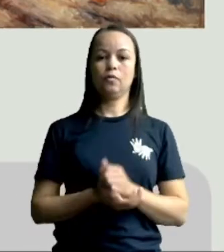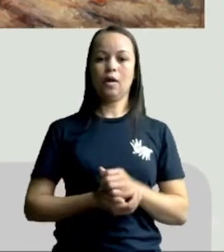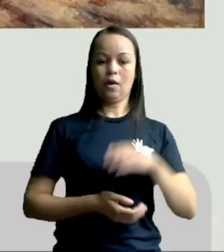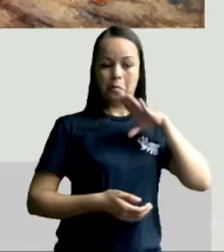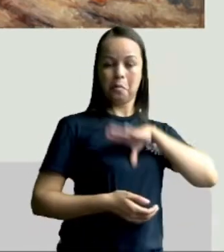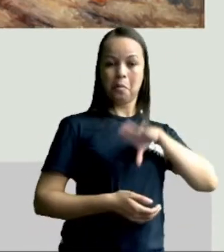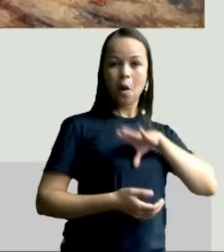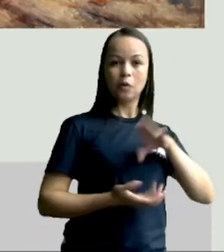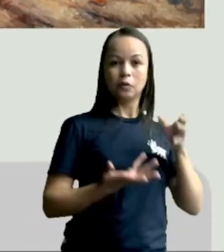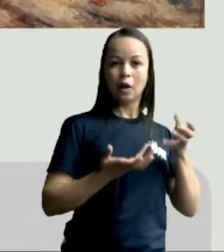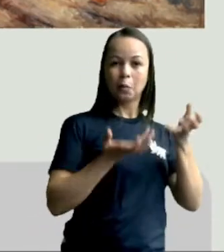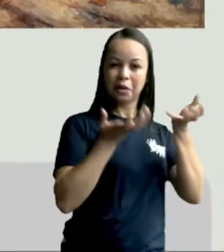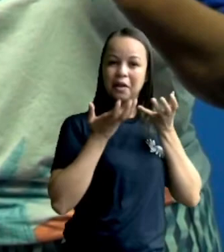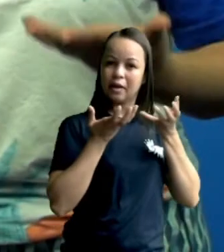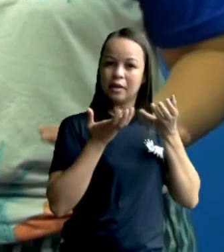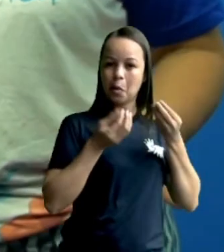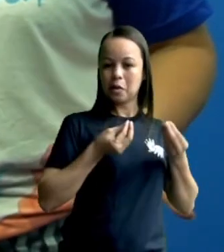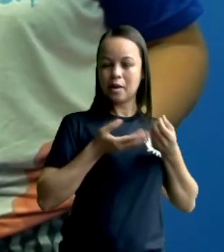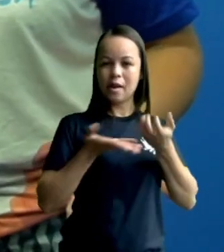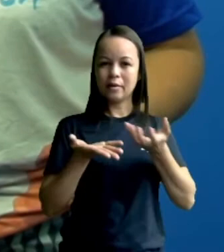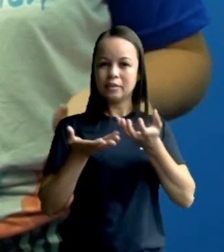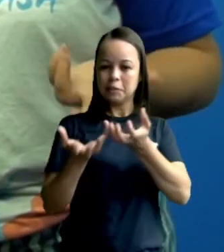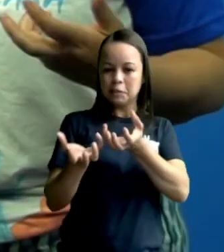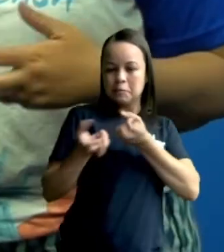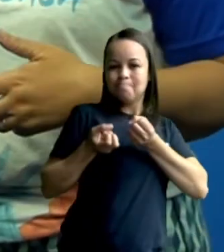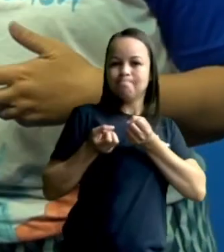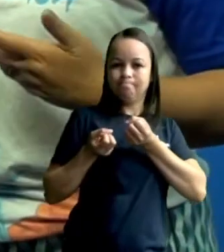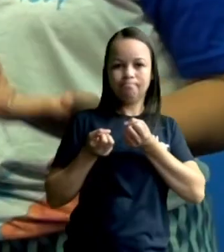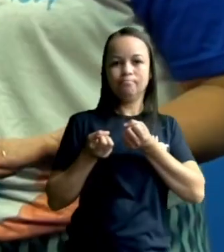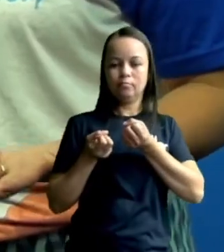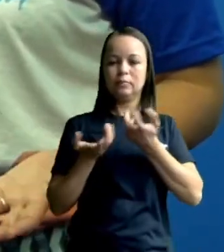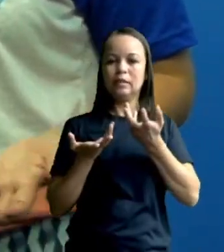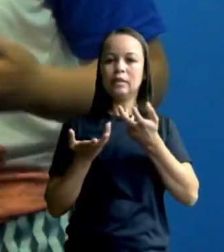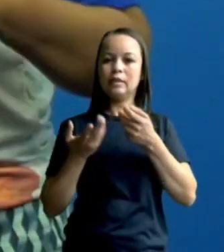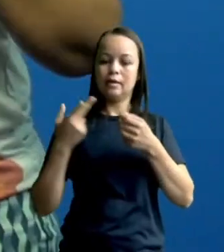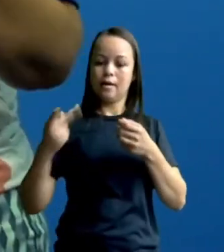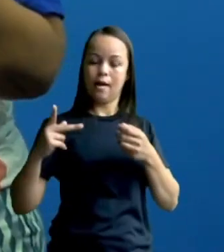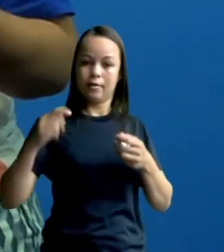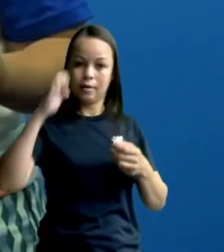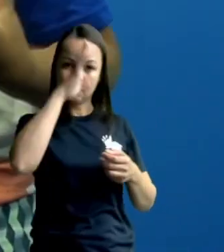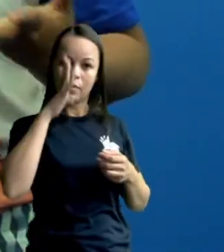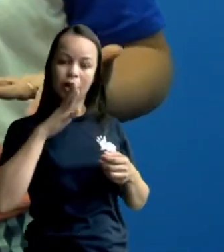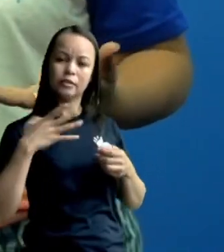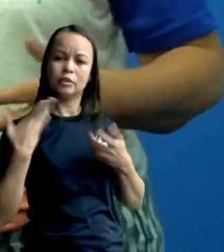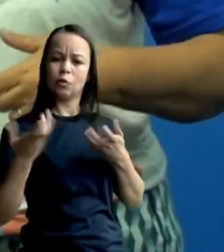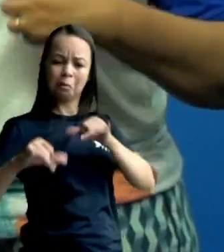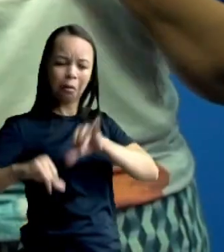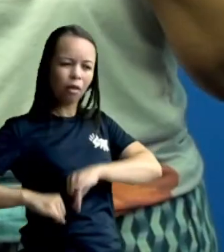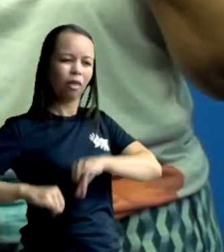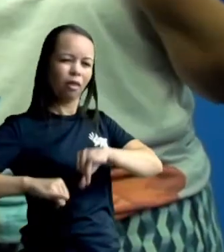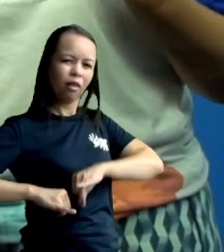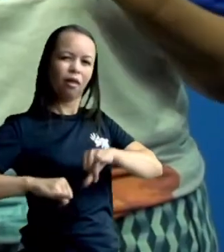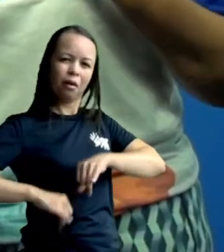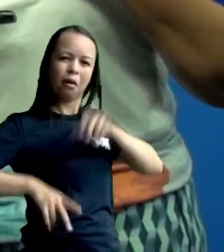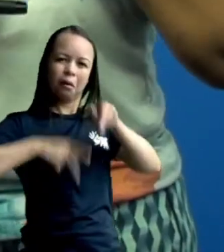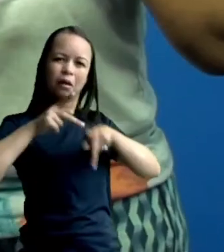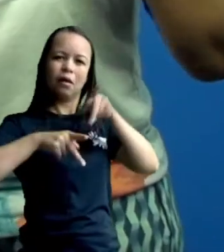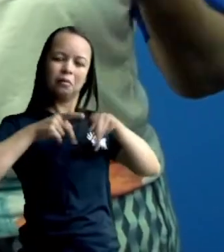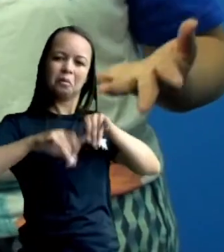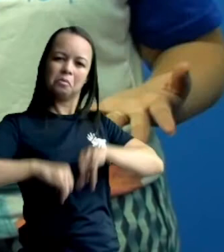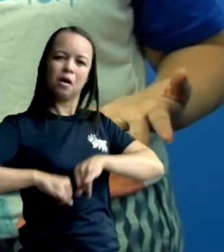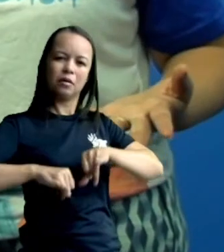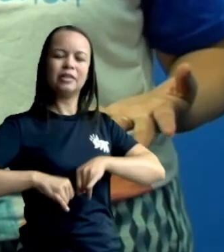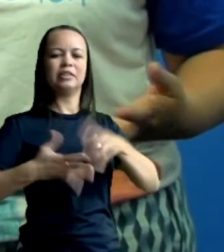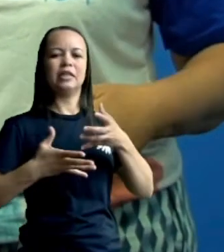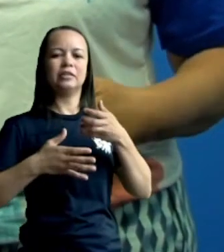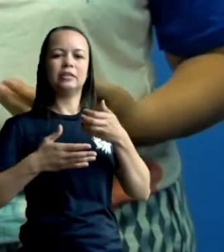queria se beneficiar. E aqui no Brasil, a população continuava sofrendo e tinha uma desigualdade social